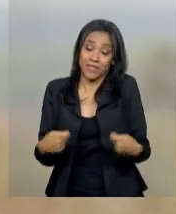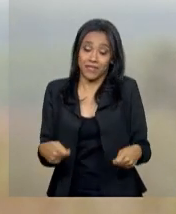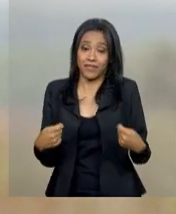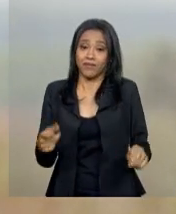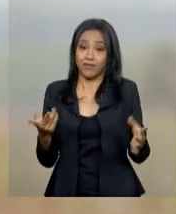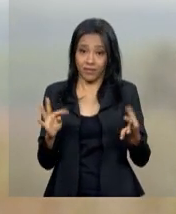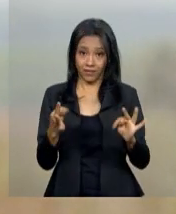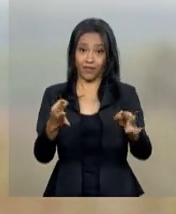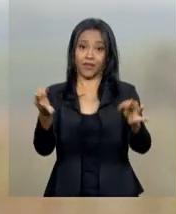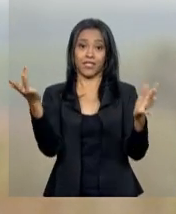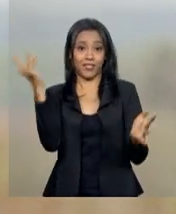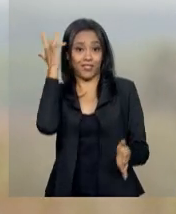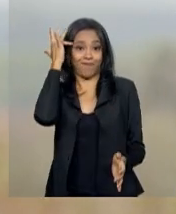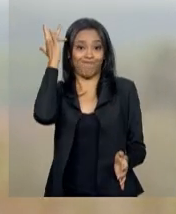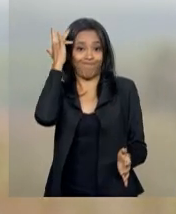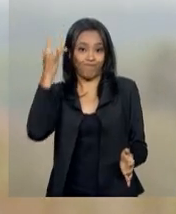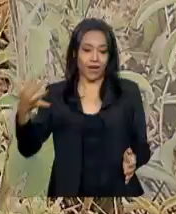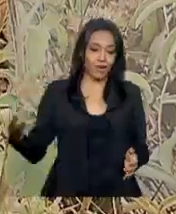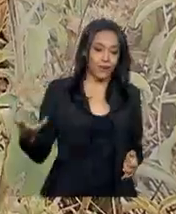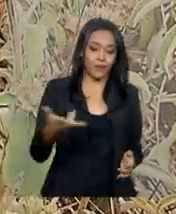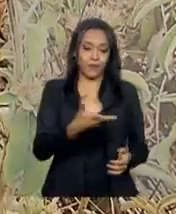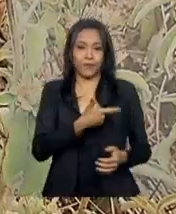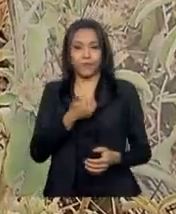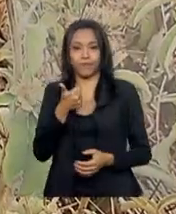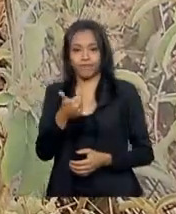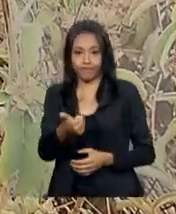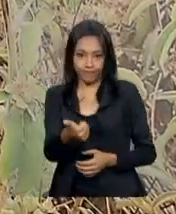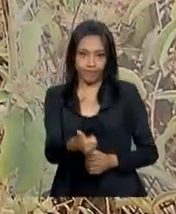eficazes para isso eficiente também